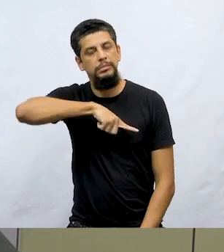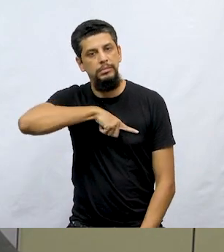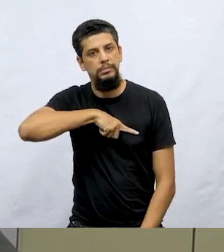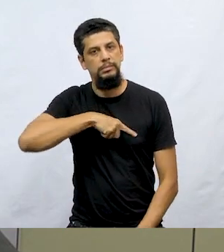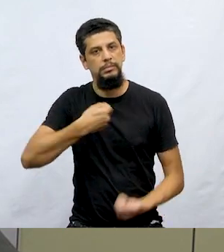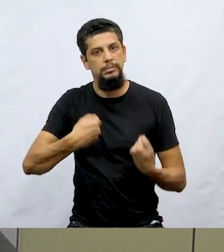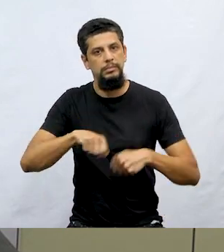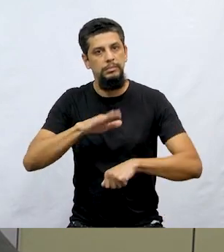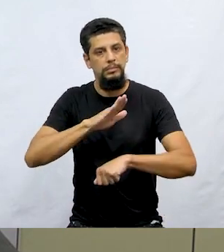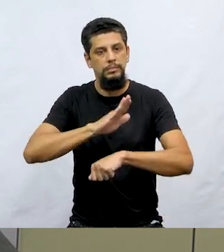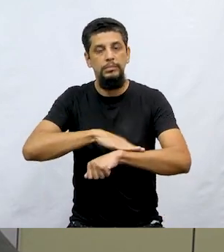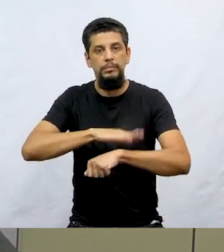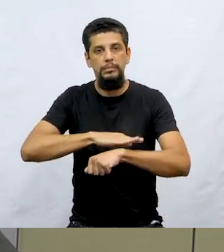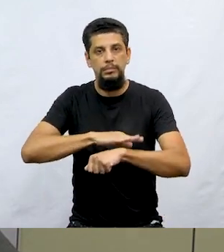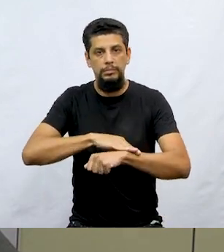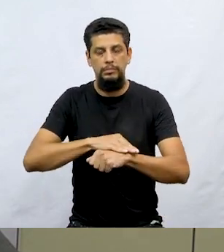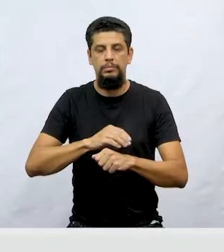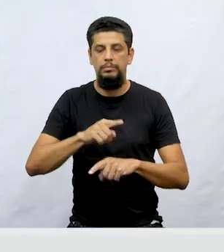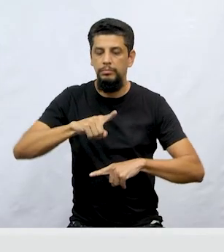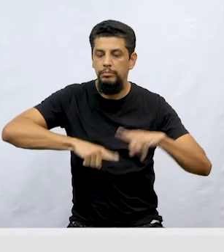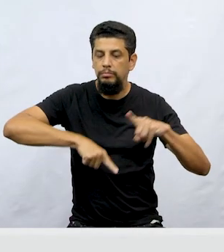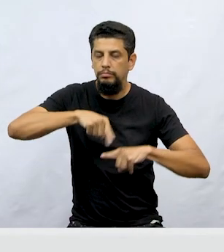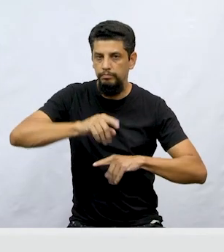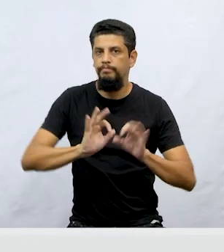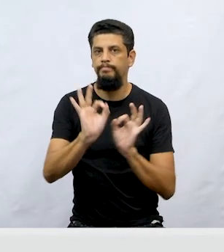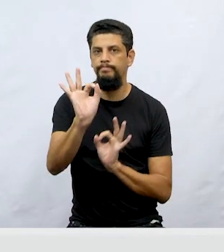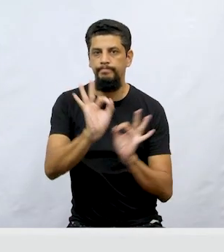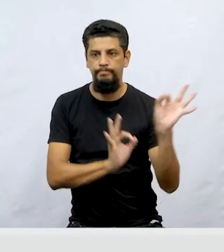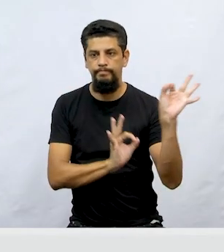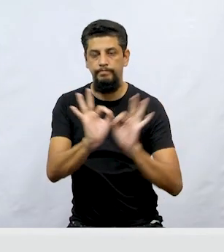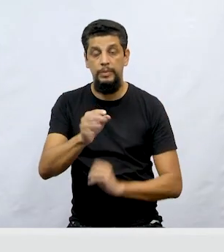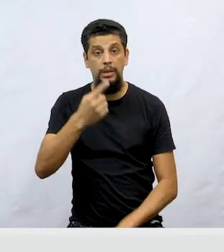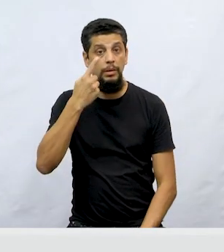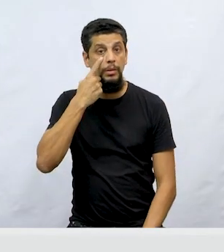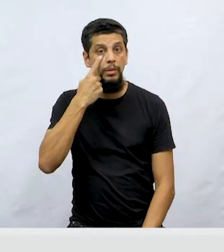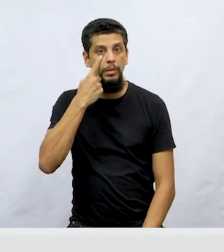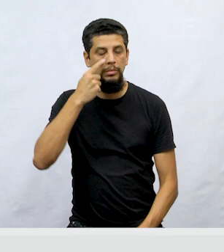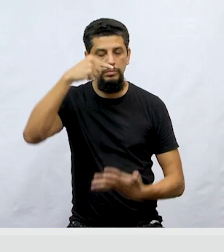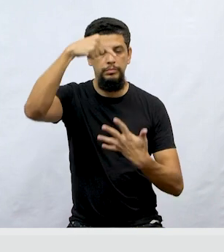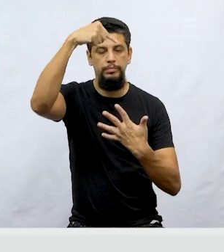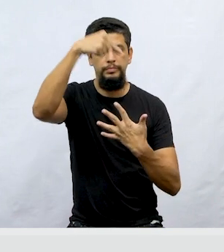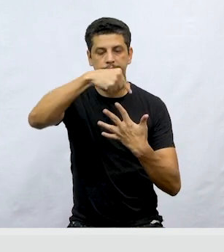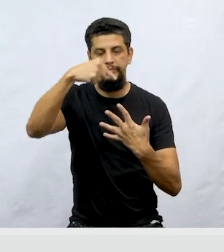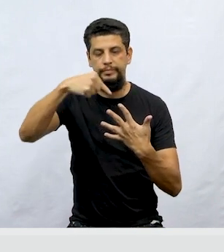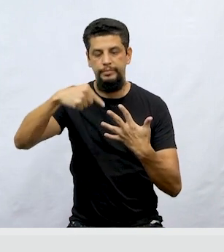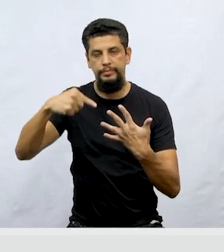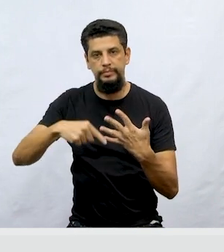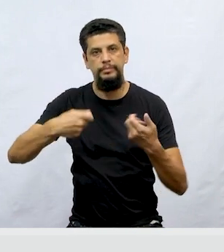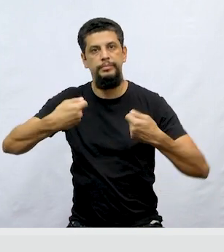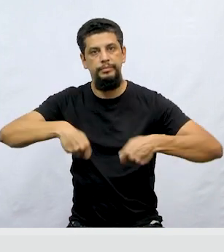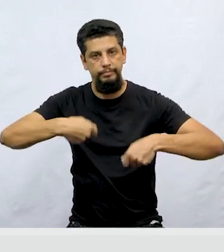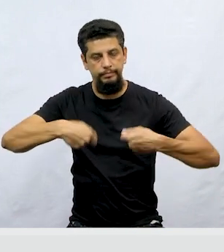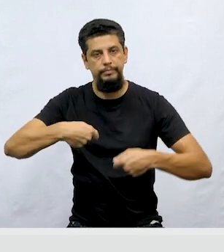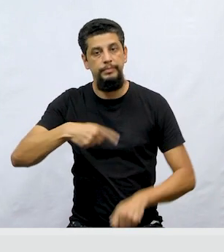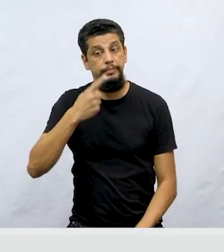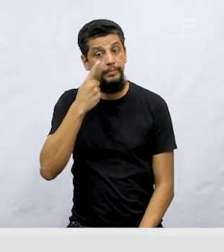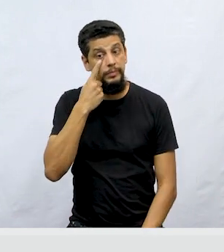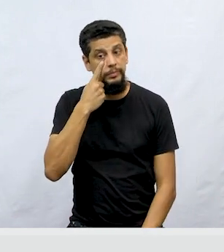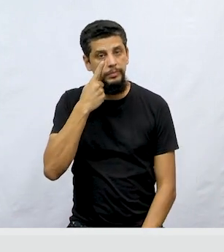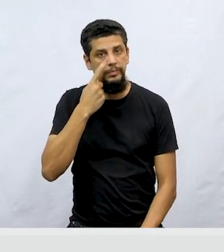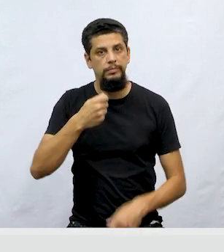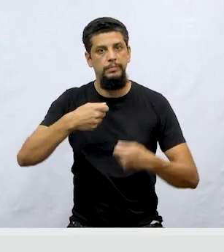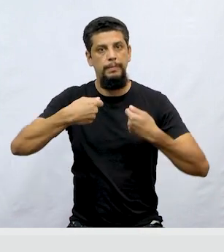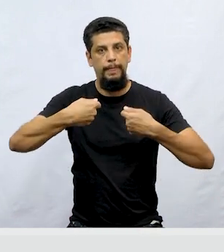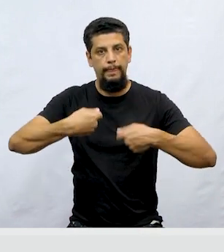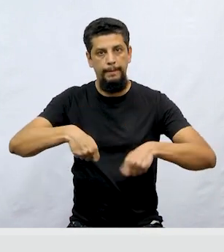Agora, nós vamos precisar ter um momento para organizar os nossos materiais, tá? Olhem lá o que a gente vai precisar. Vamos lá.